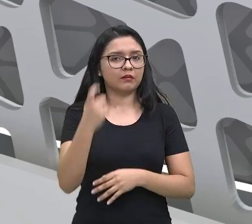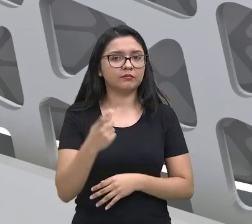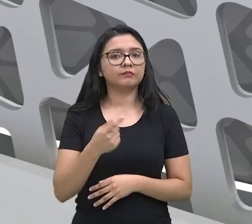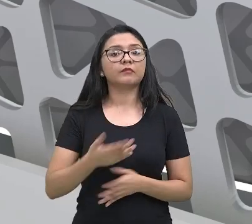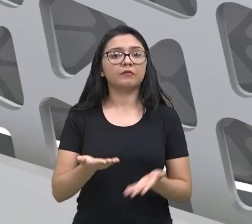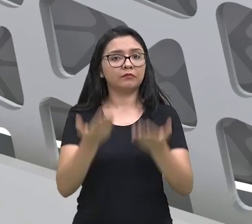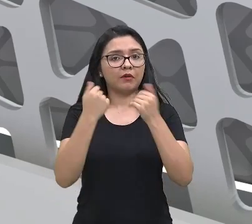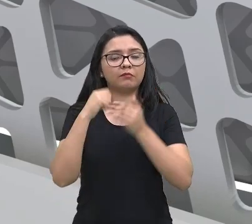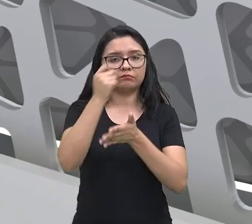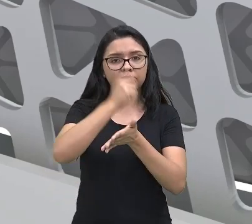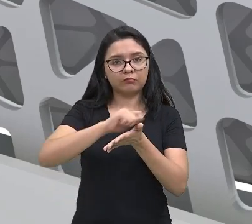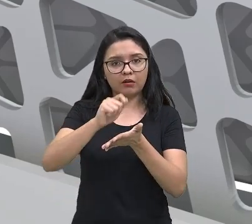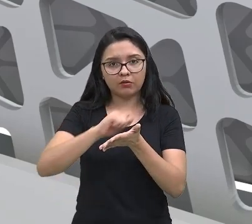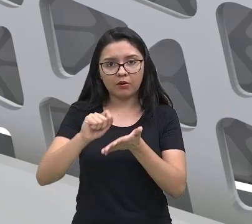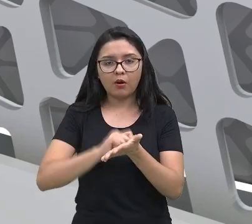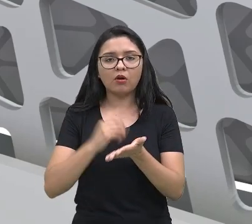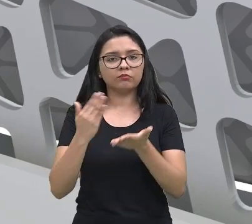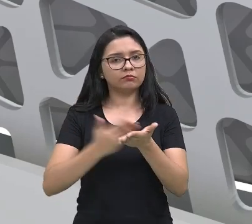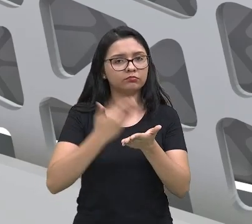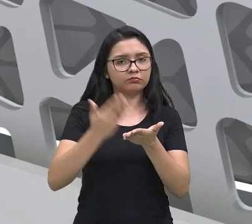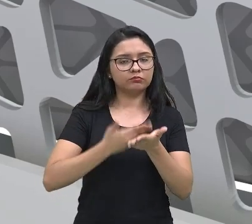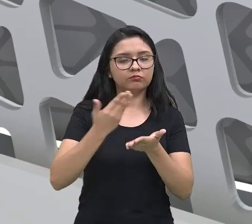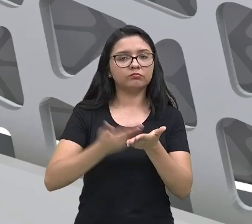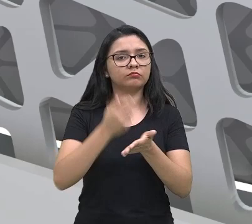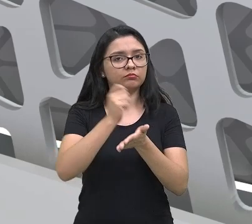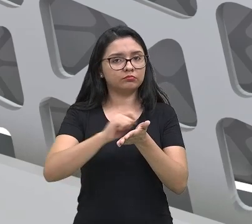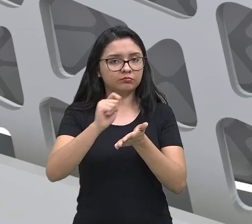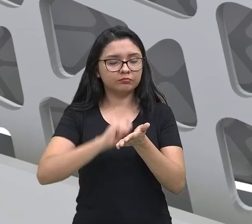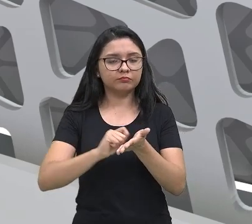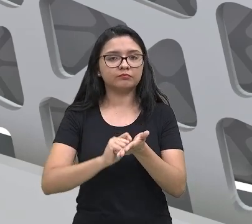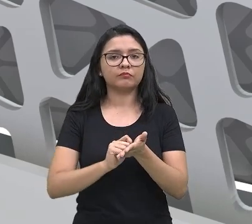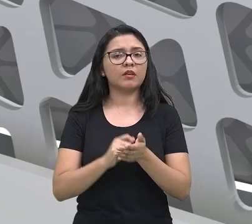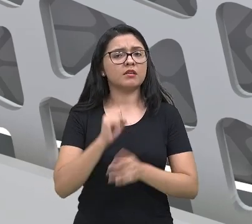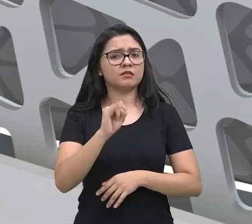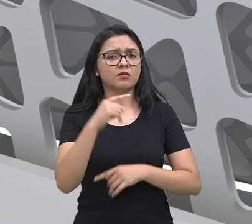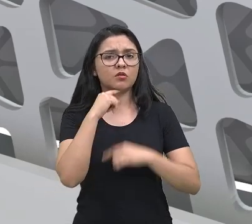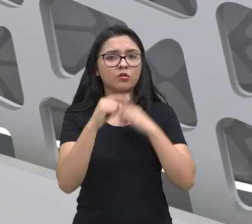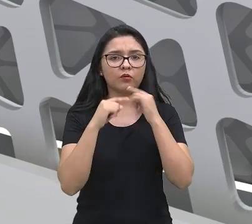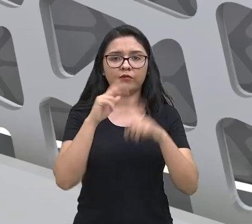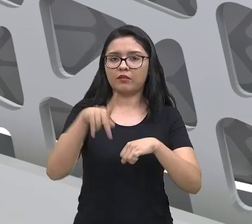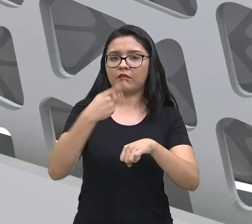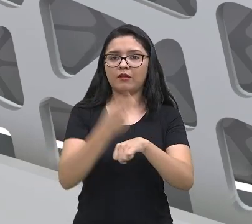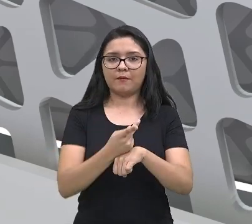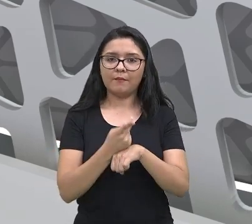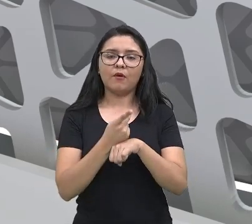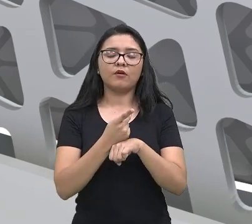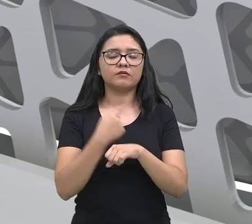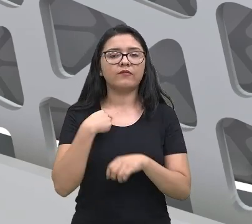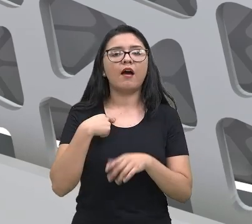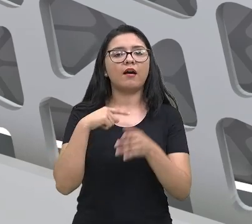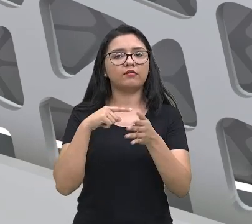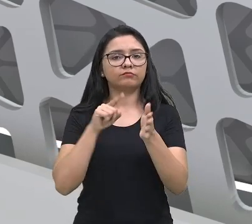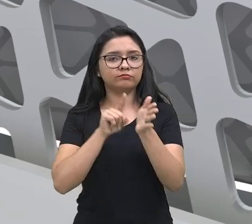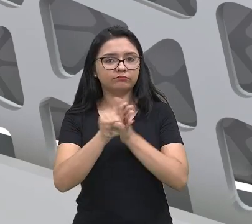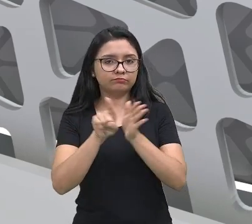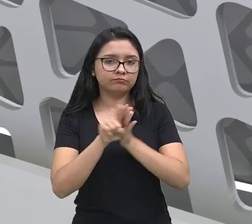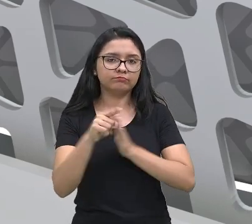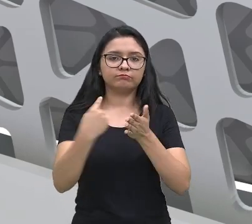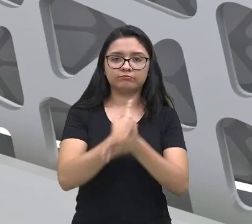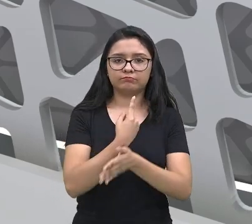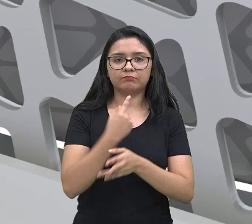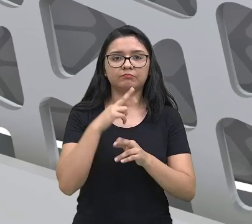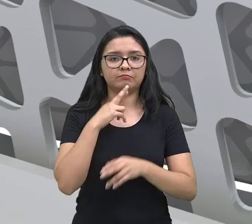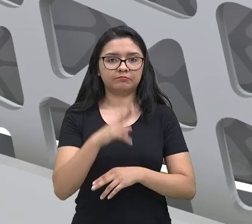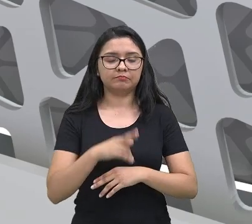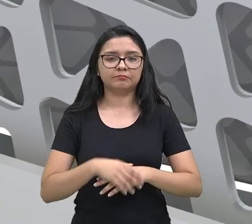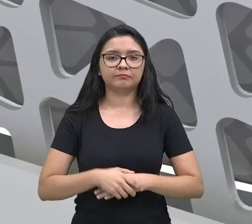seu caderno, já anote, tá bom? Qualquer dúvida a gente vai estar acompanhando e depois você pode falar